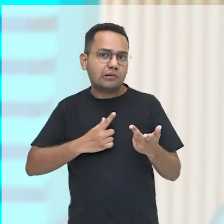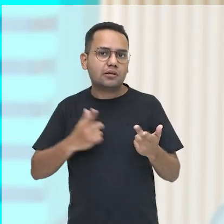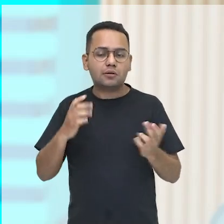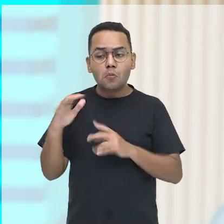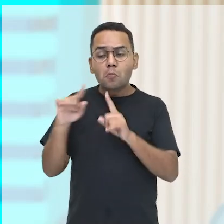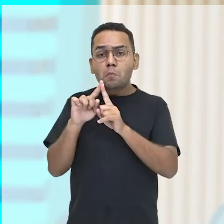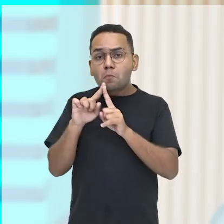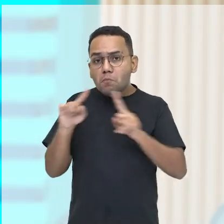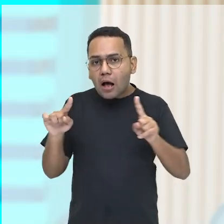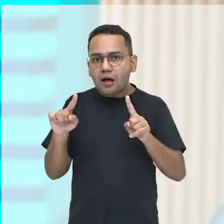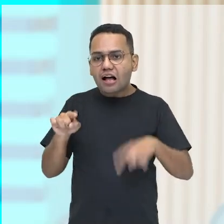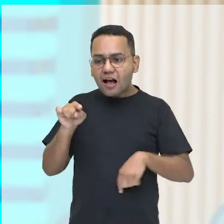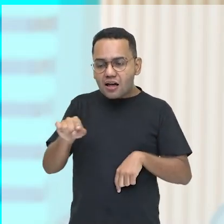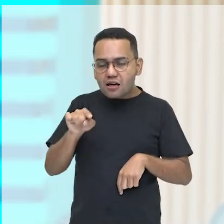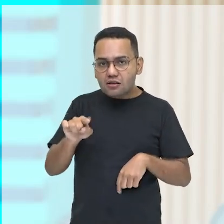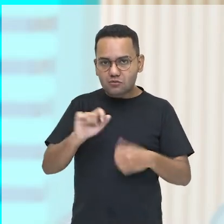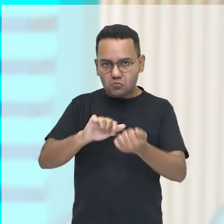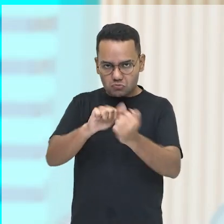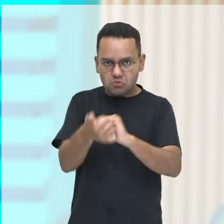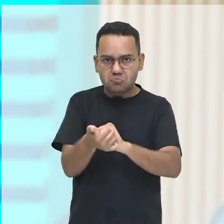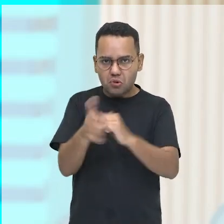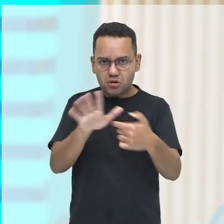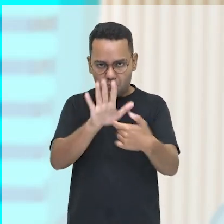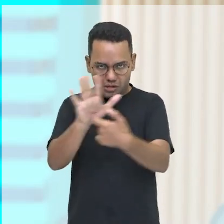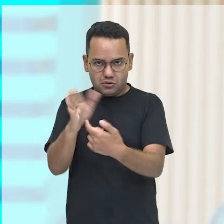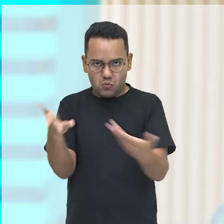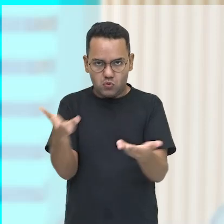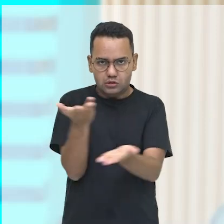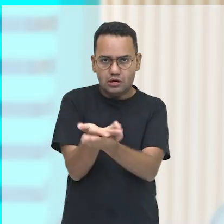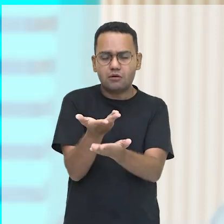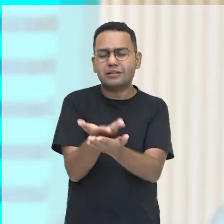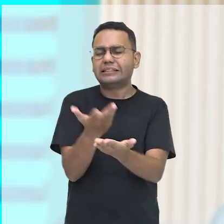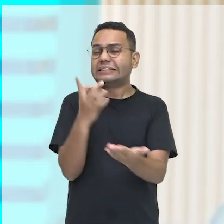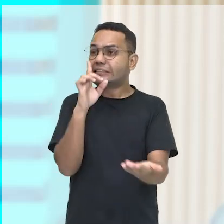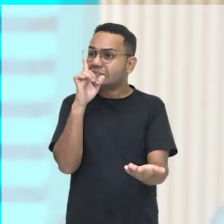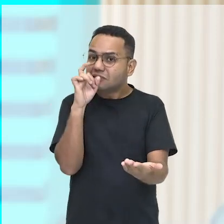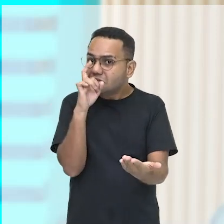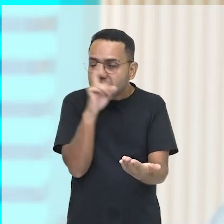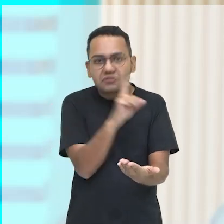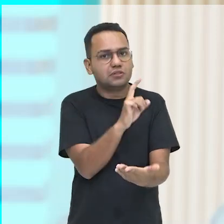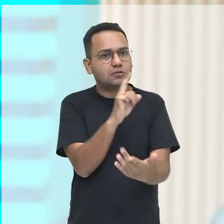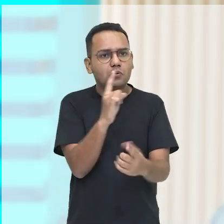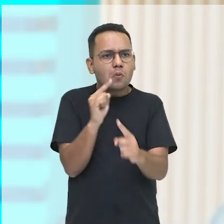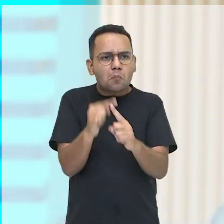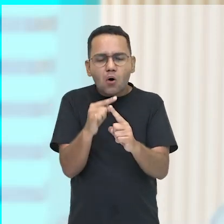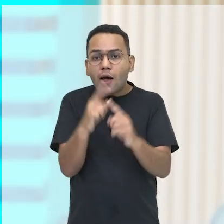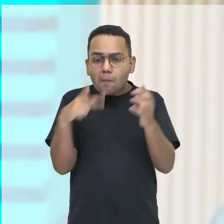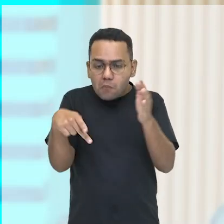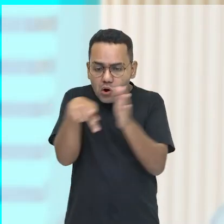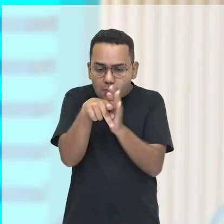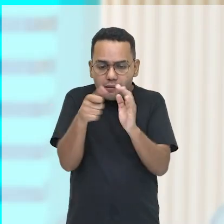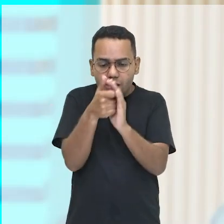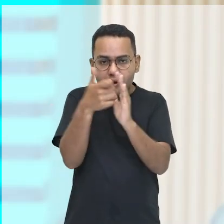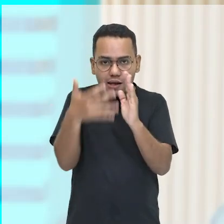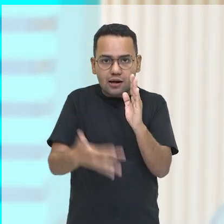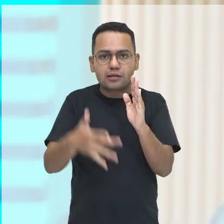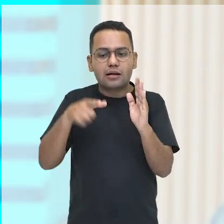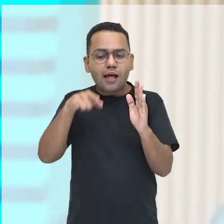no chokeball, isso é realmente muito, muito difícil de acontecer devido às características com que ele